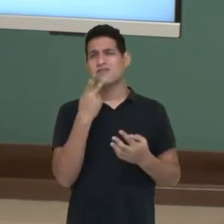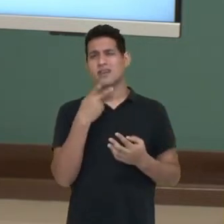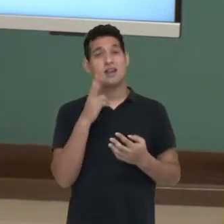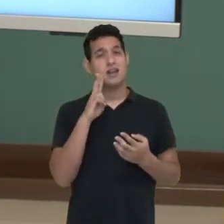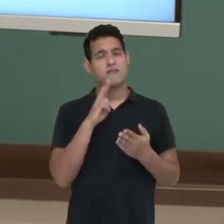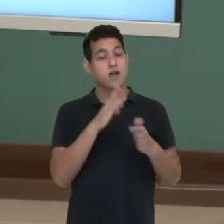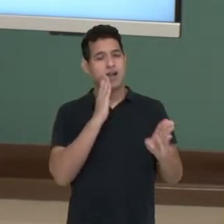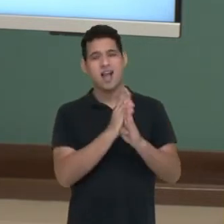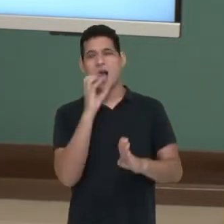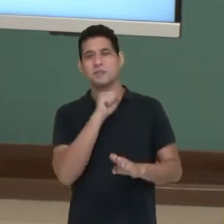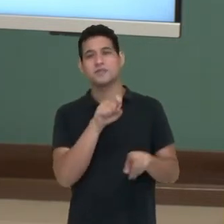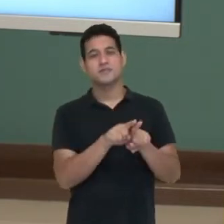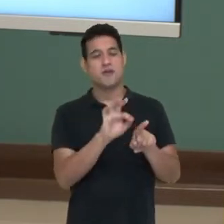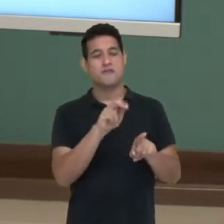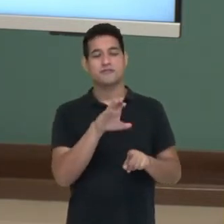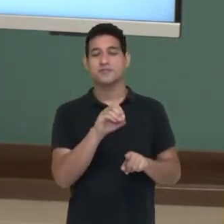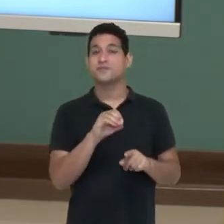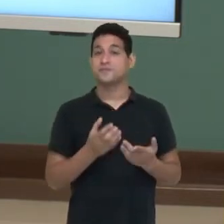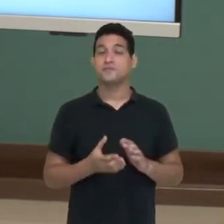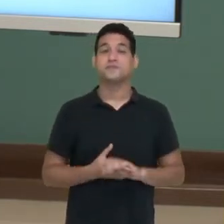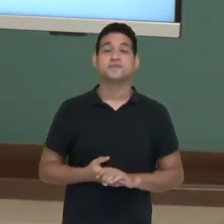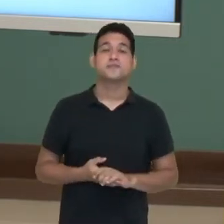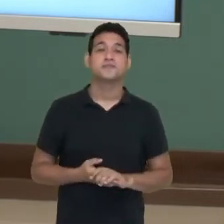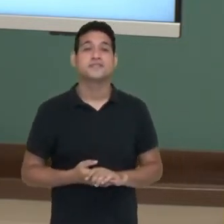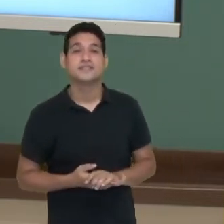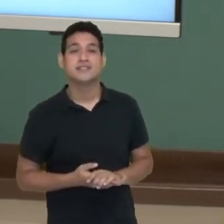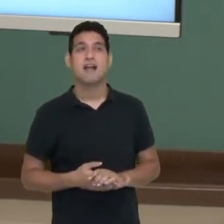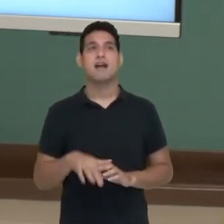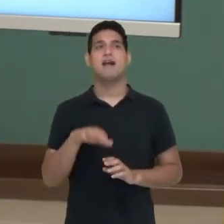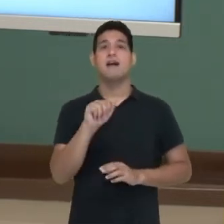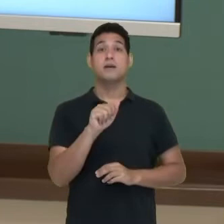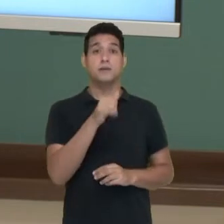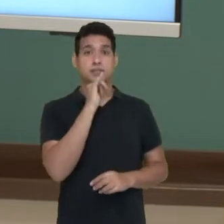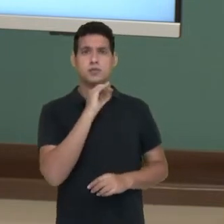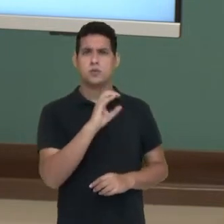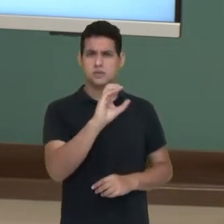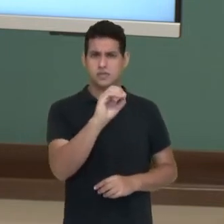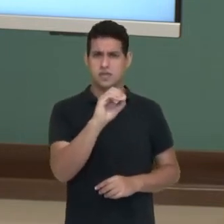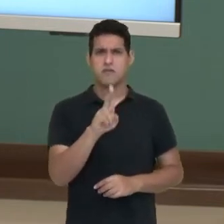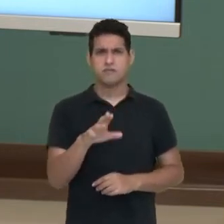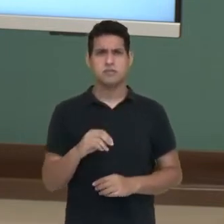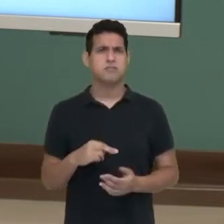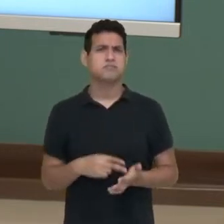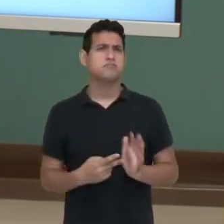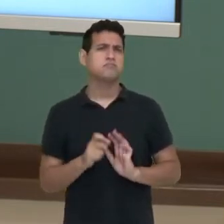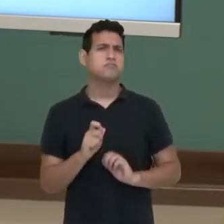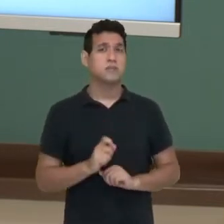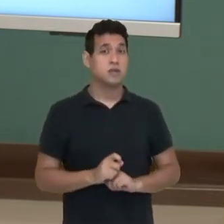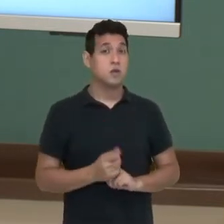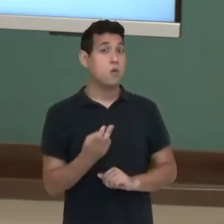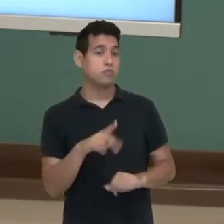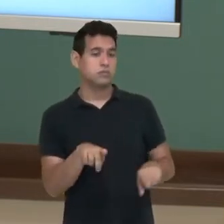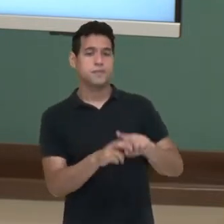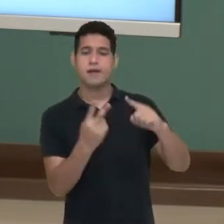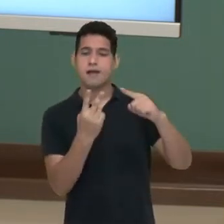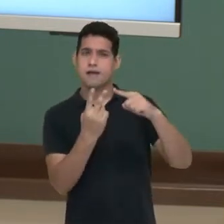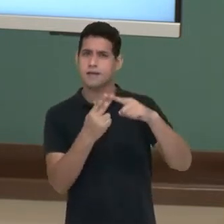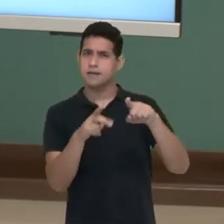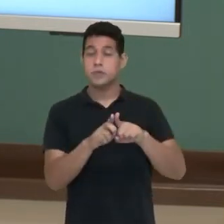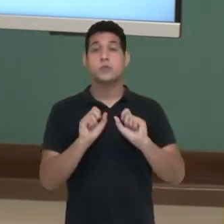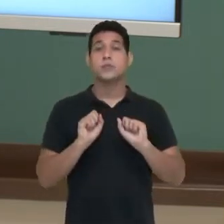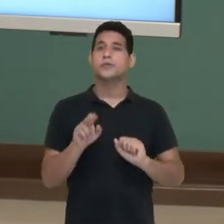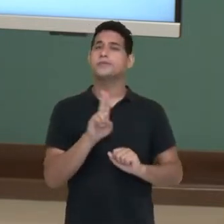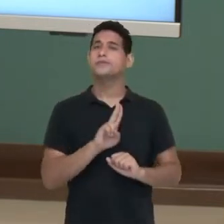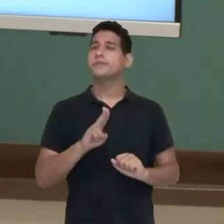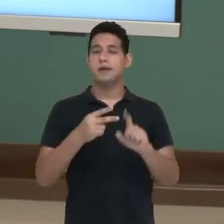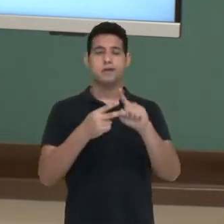fui direto para a função lá, tá bom? O zero dessa função ou a raiz dessa função, eu posso fazer